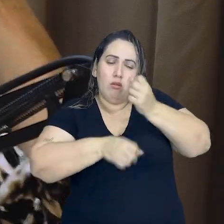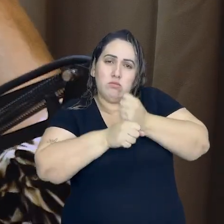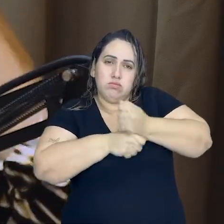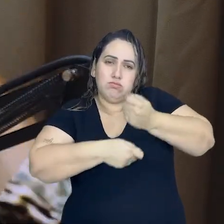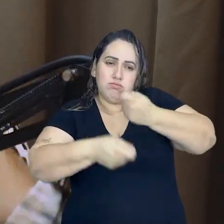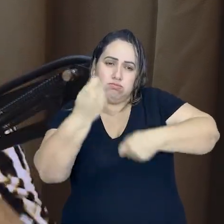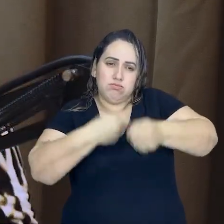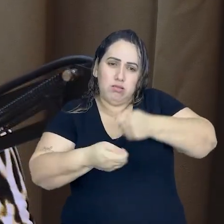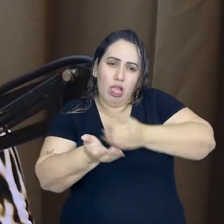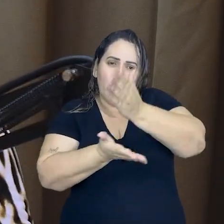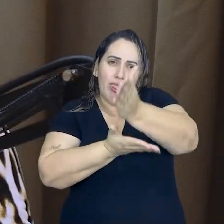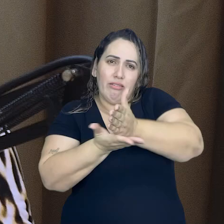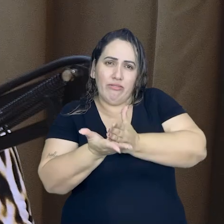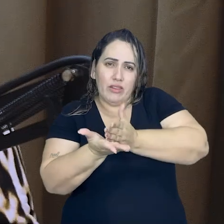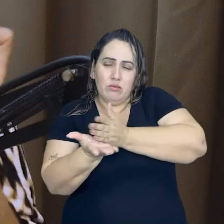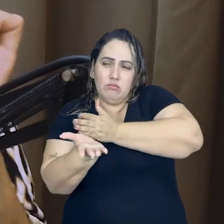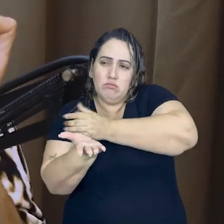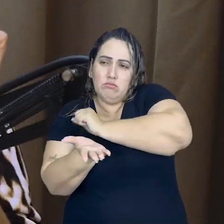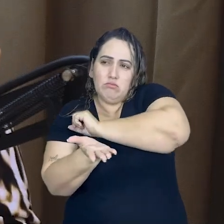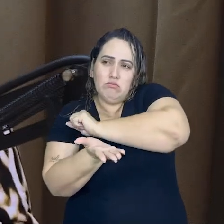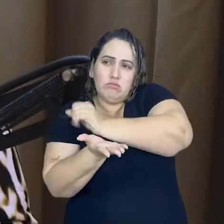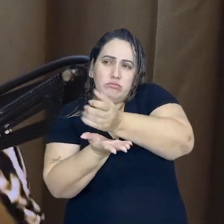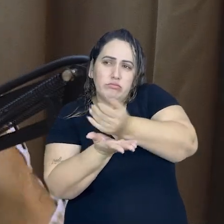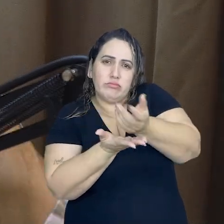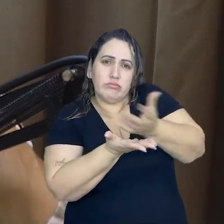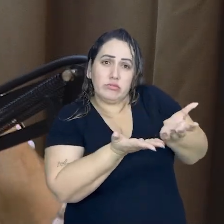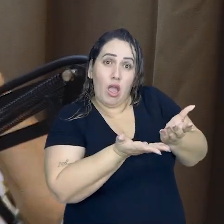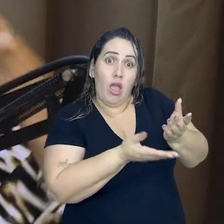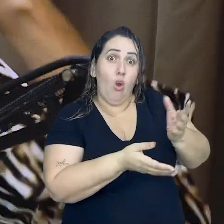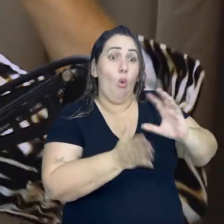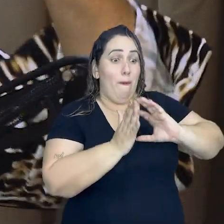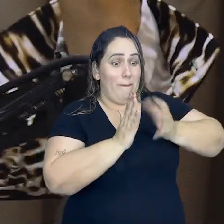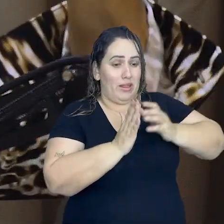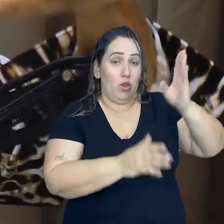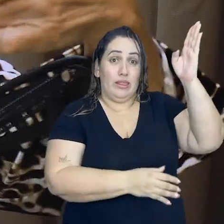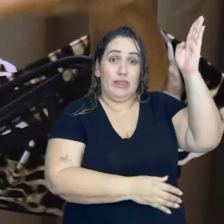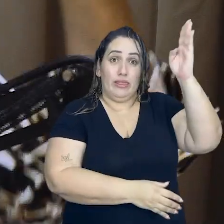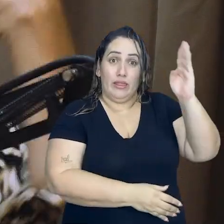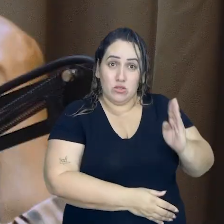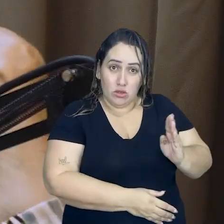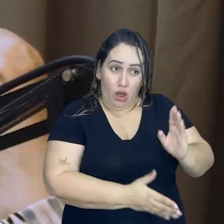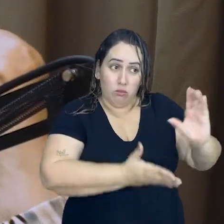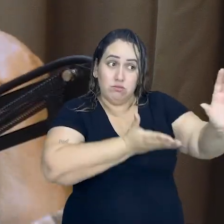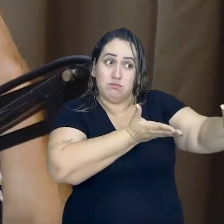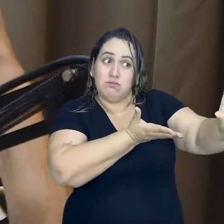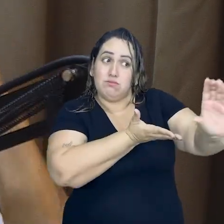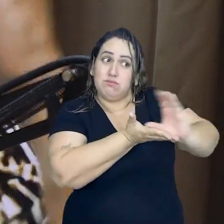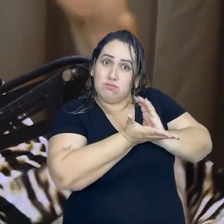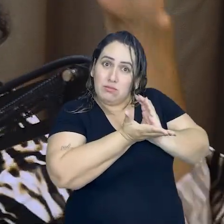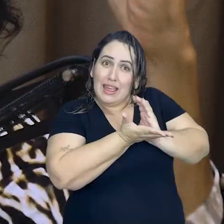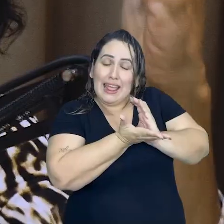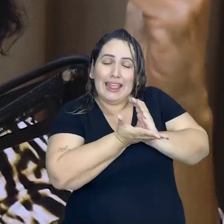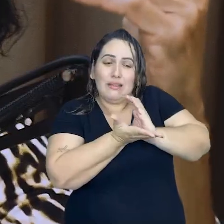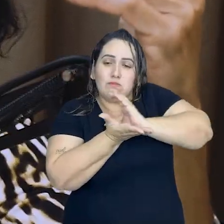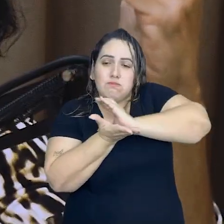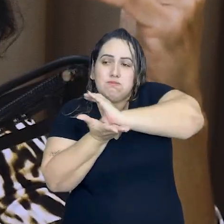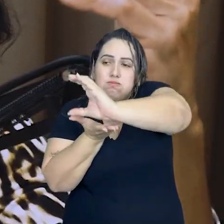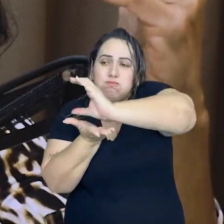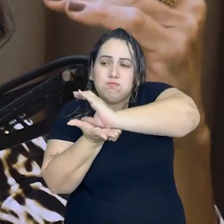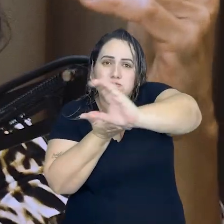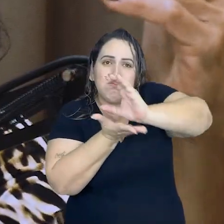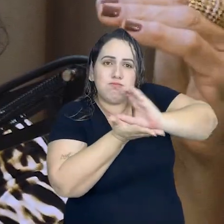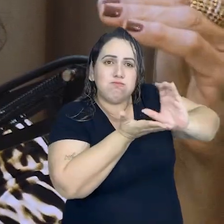partidos nacionais recebem e eles decidem para quais partidos deles, de